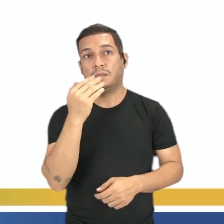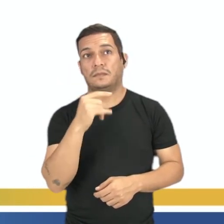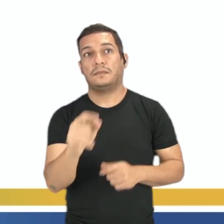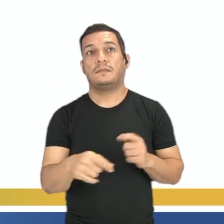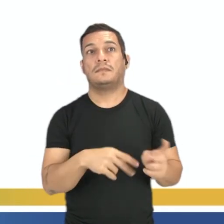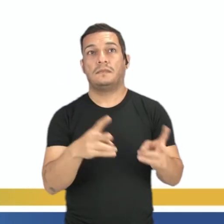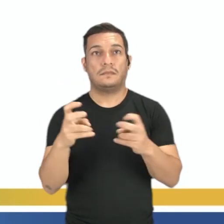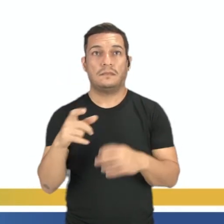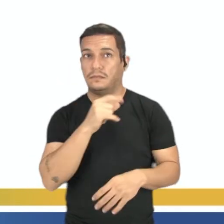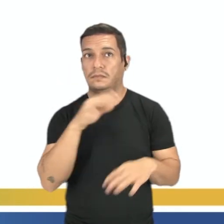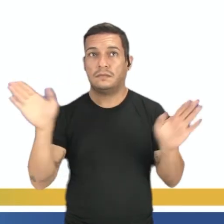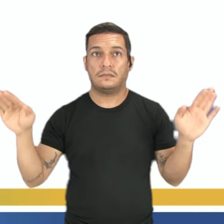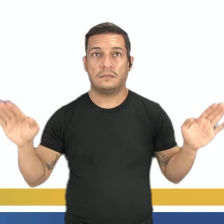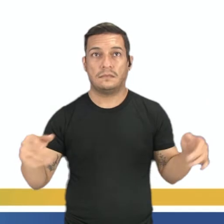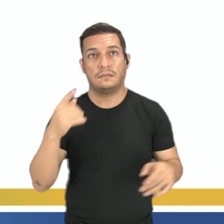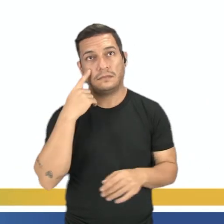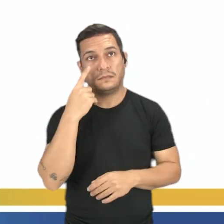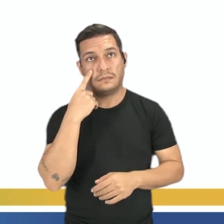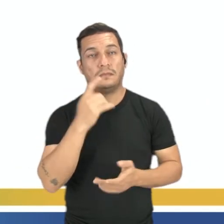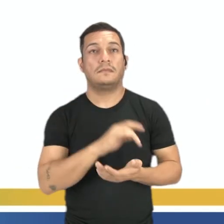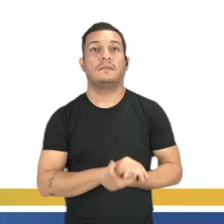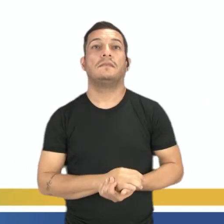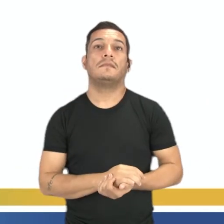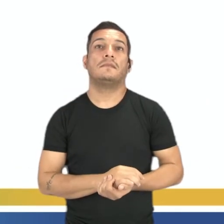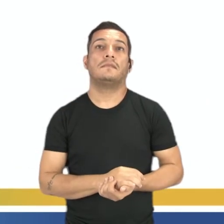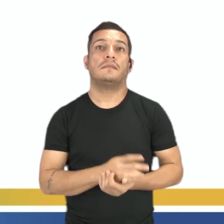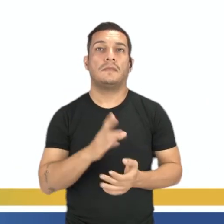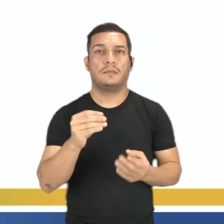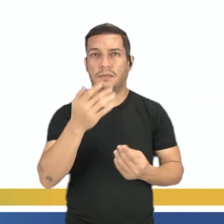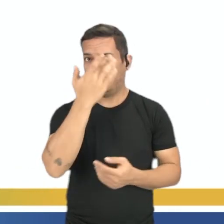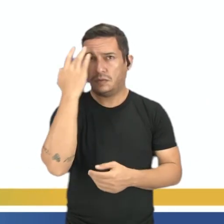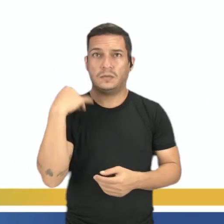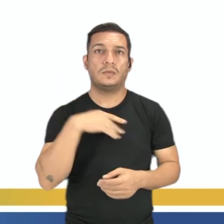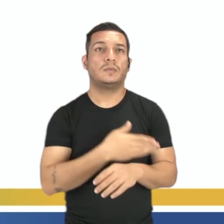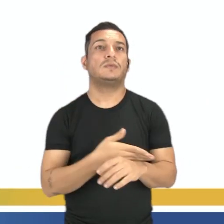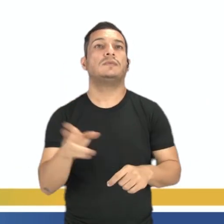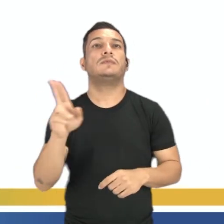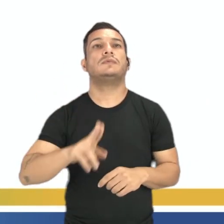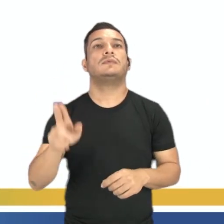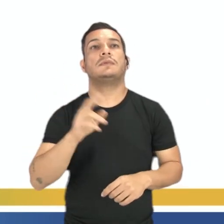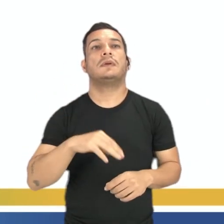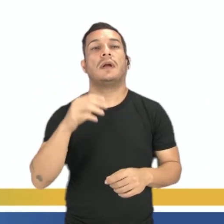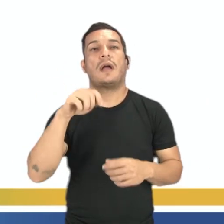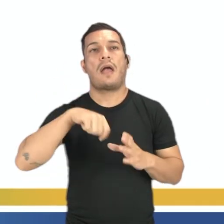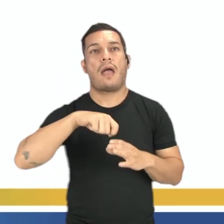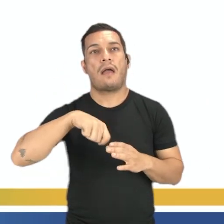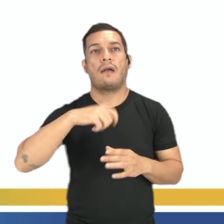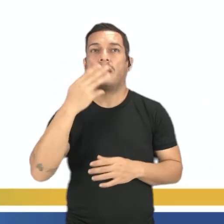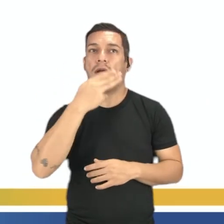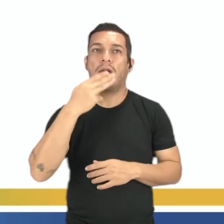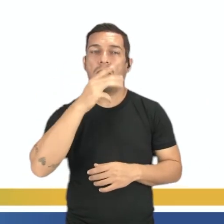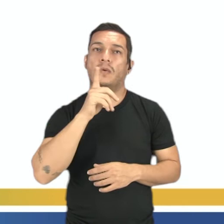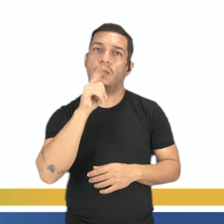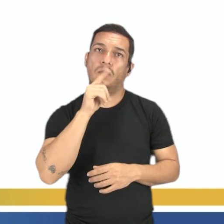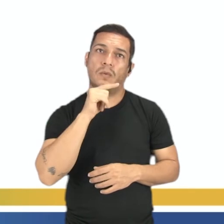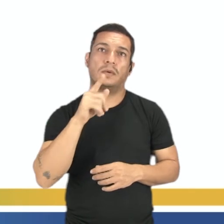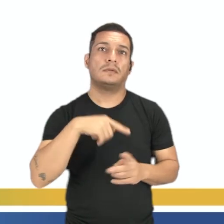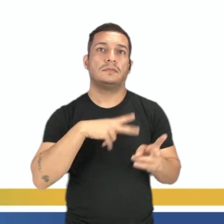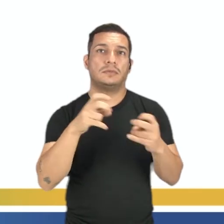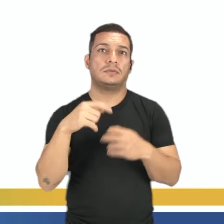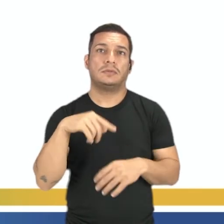comida para atrair as aves, observá-las. Muitas pessoas costumam usar água com açúcar, por exemplo, para